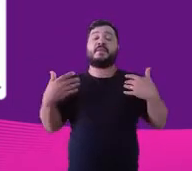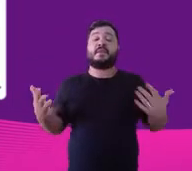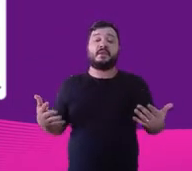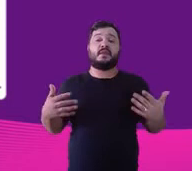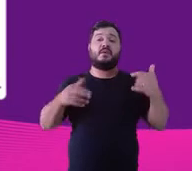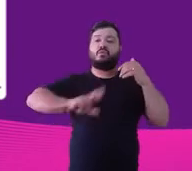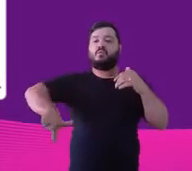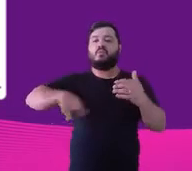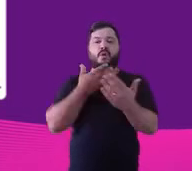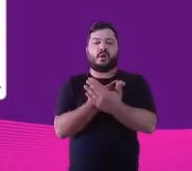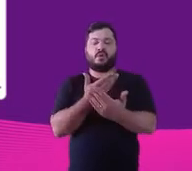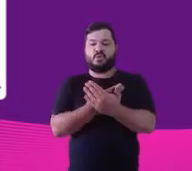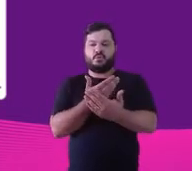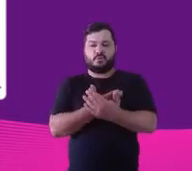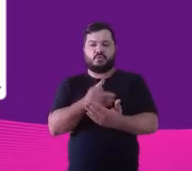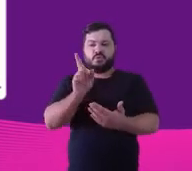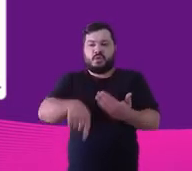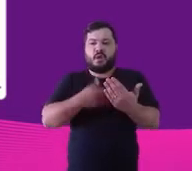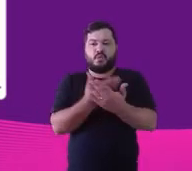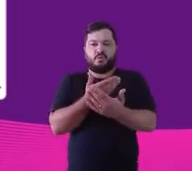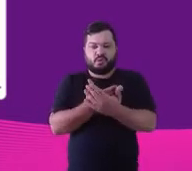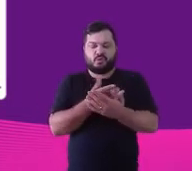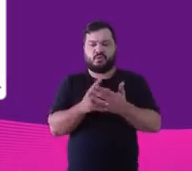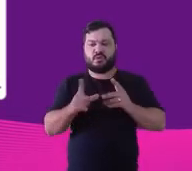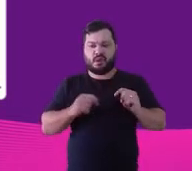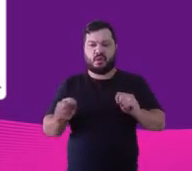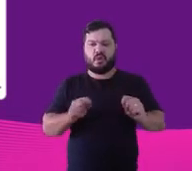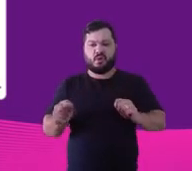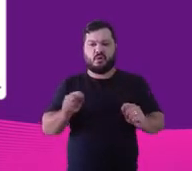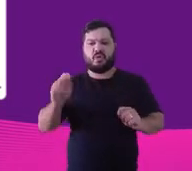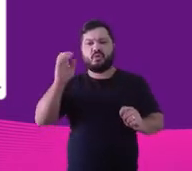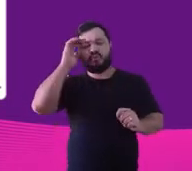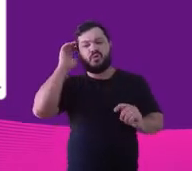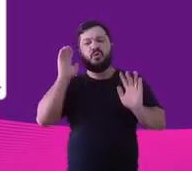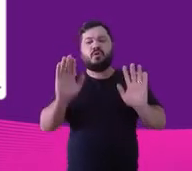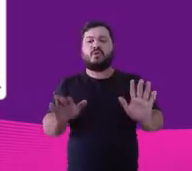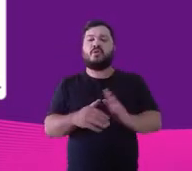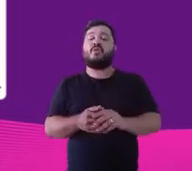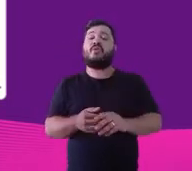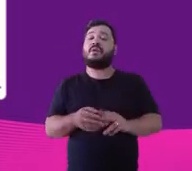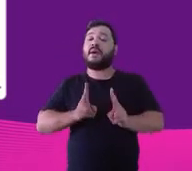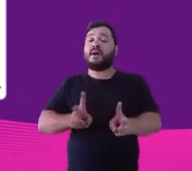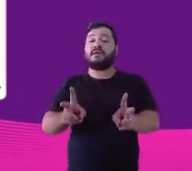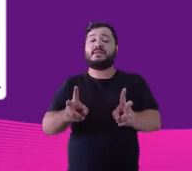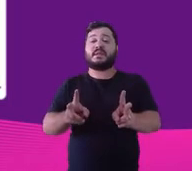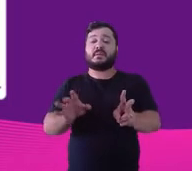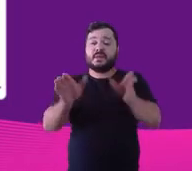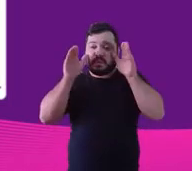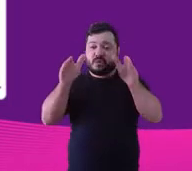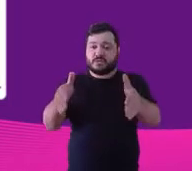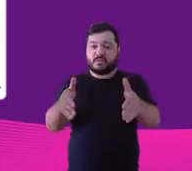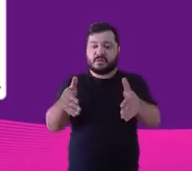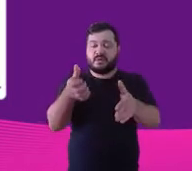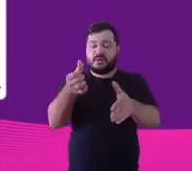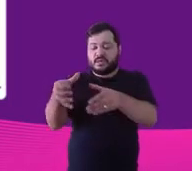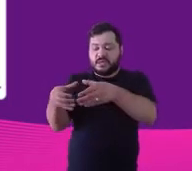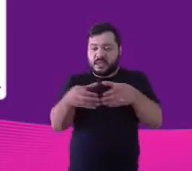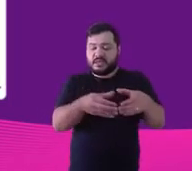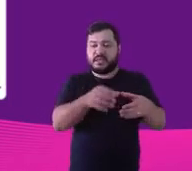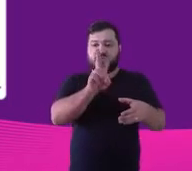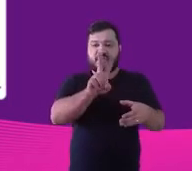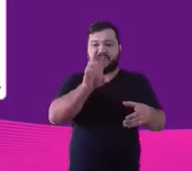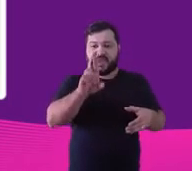não é um estudo randomizado tudo com controle foram o nome a concepção seis círculos